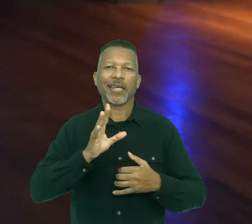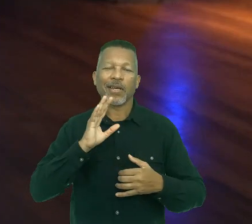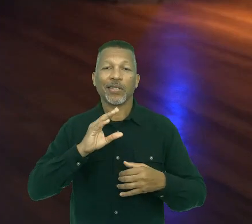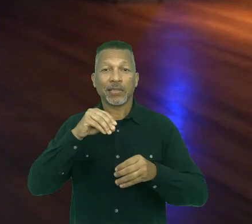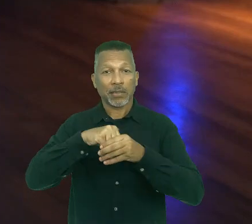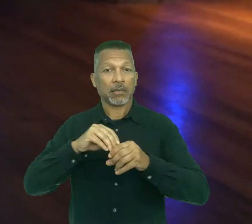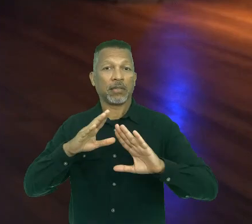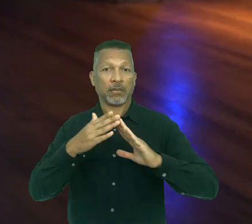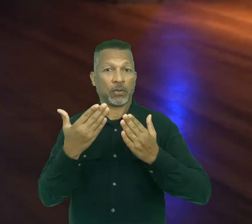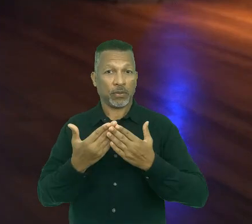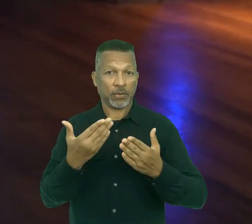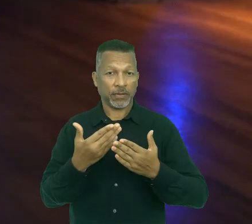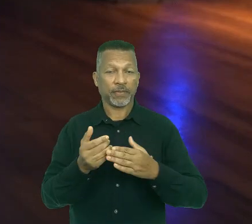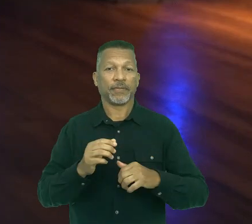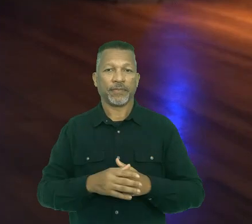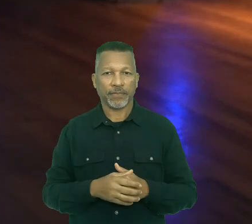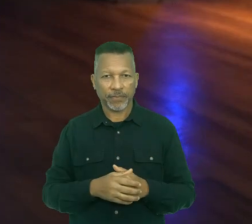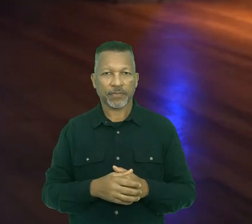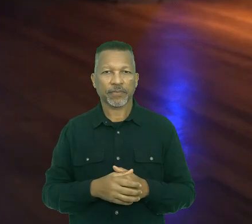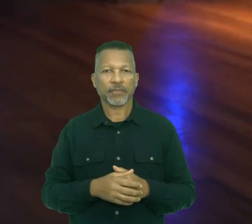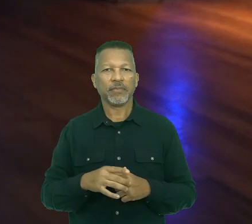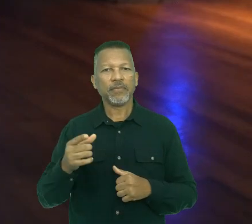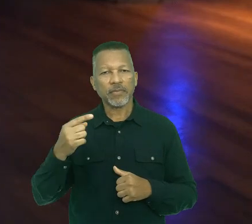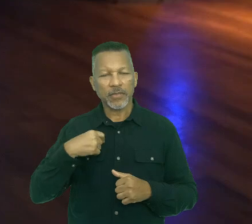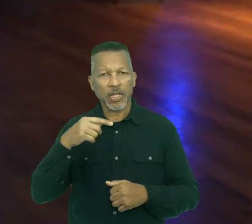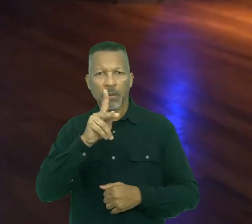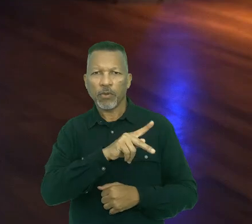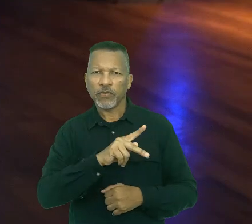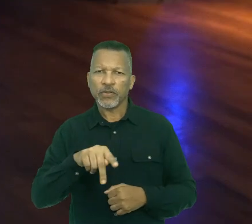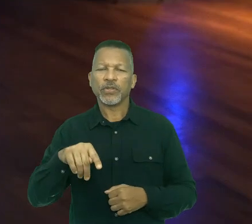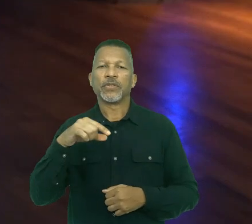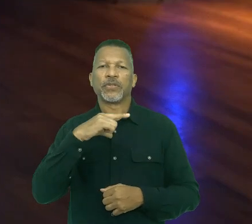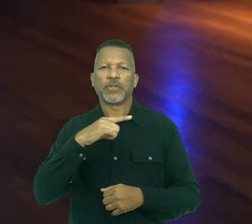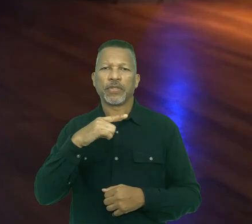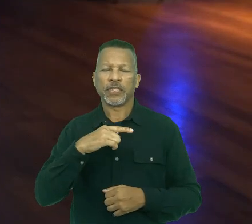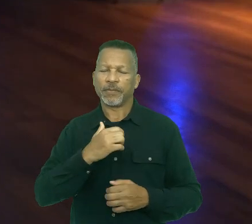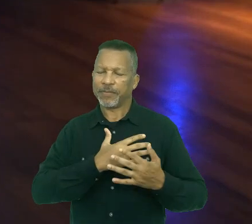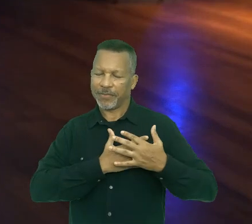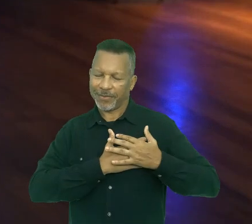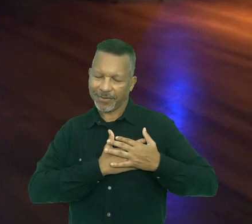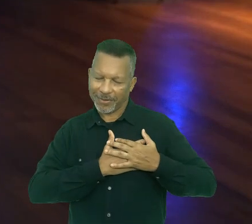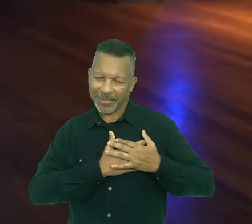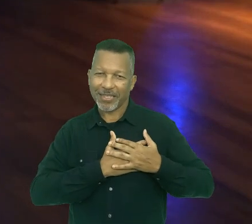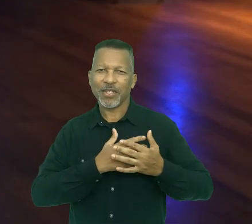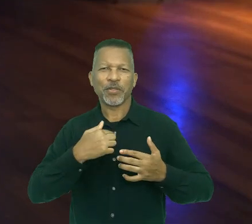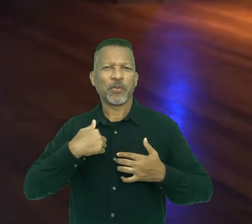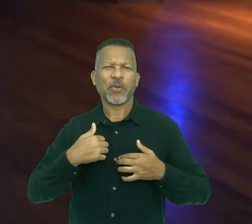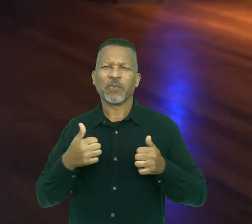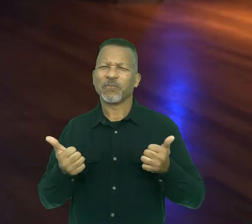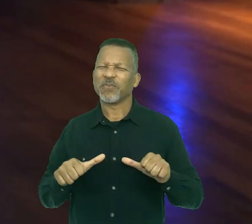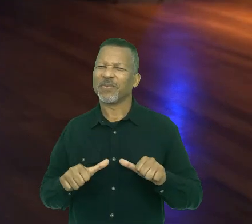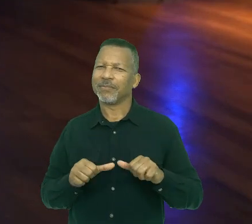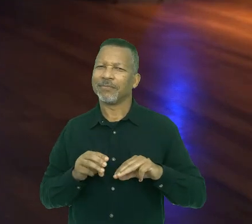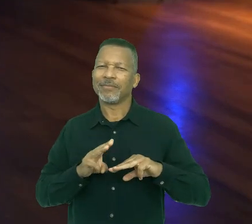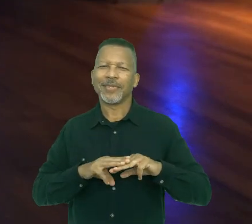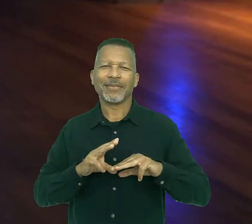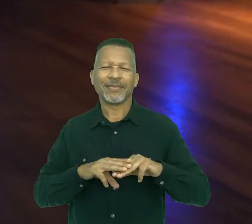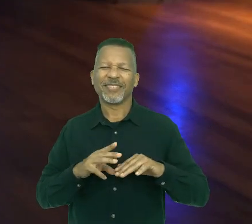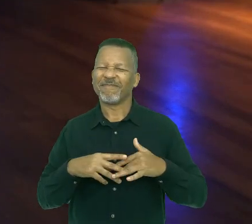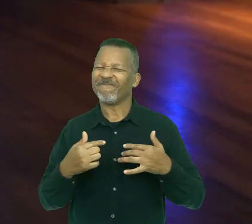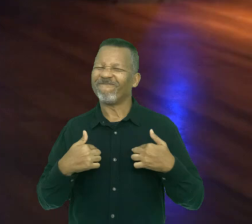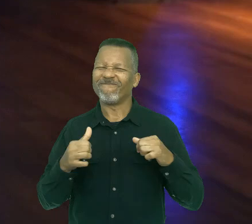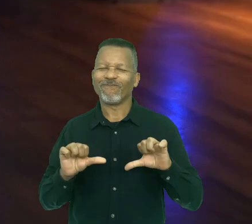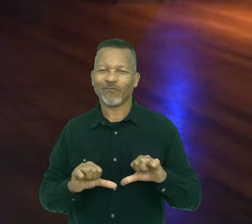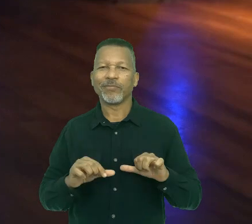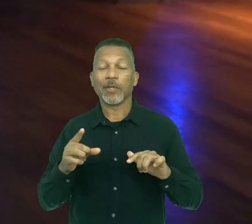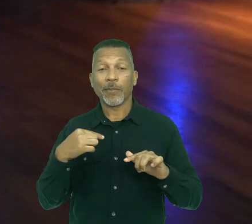escola. E eu tinha uma professora muito querida, eu sempre fui muito ruim em matemática, muito ruim. E